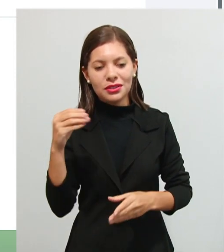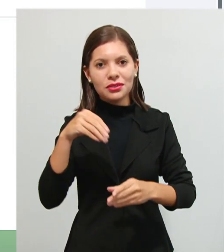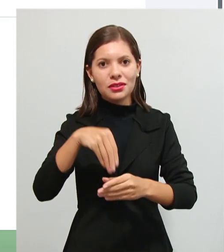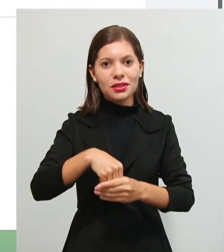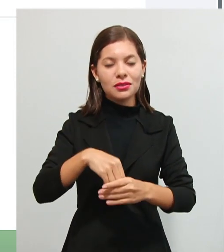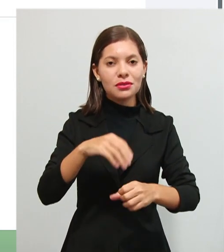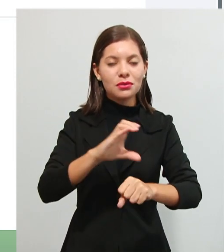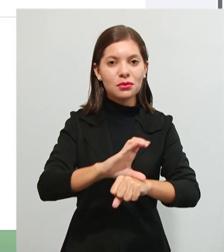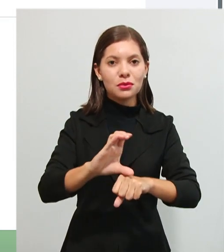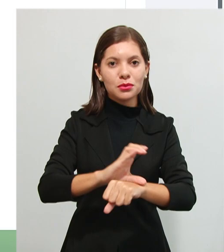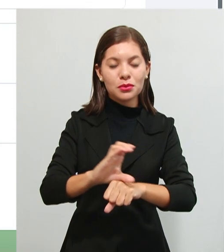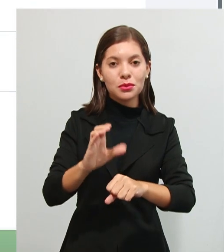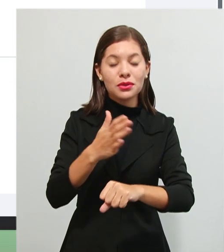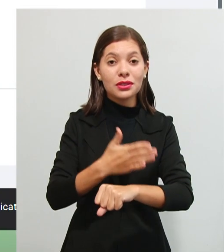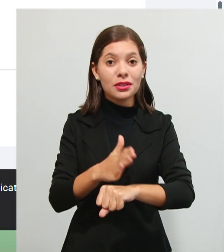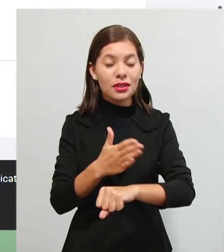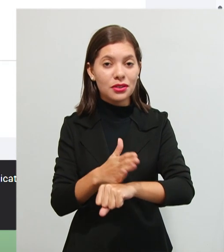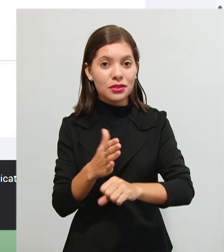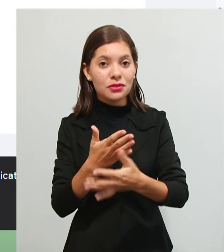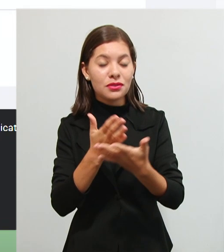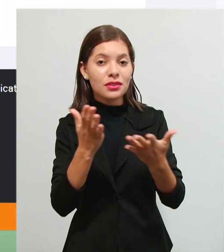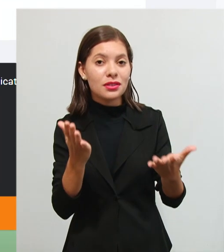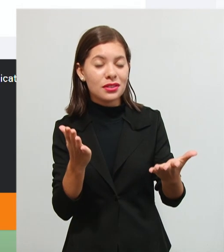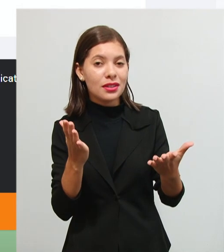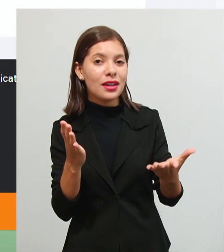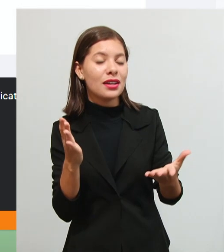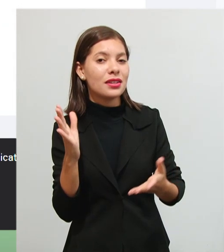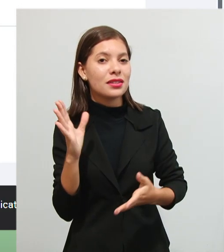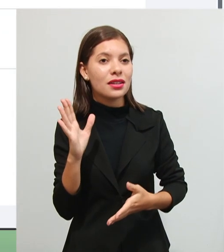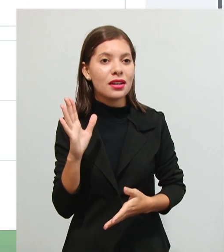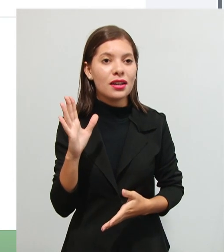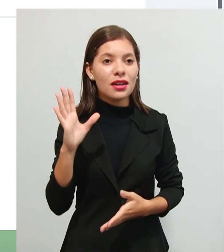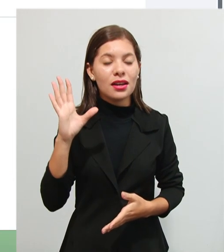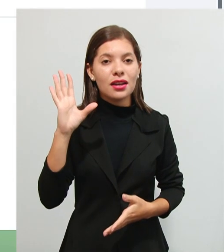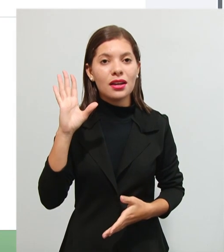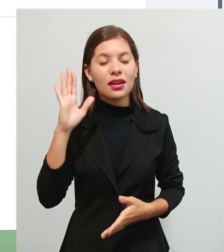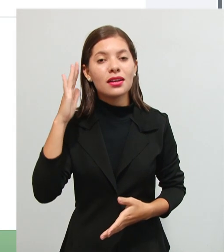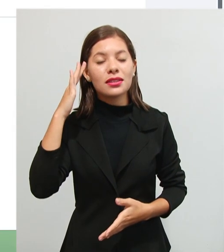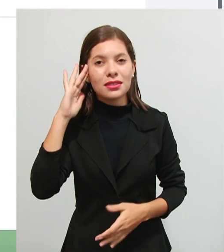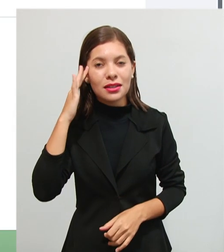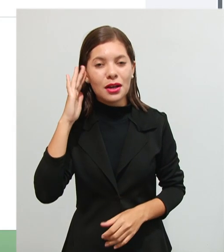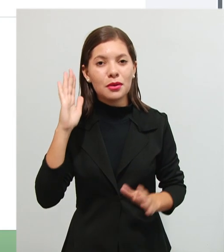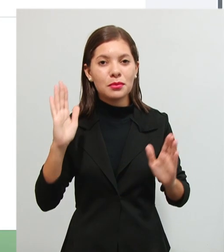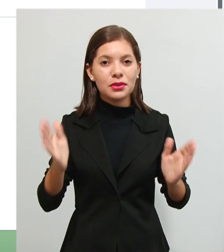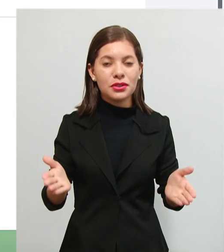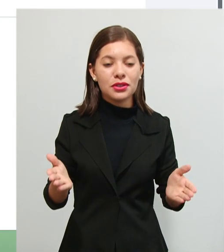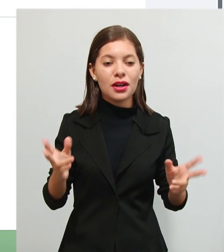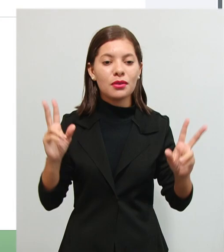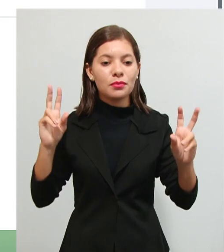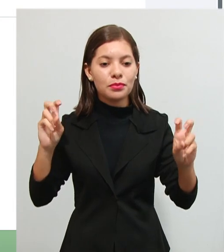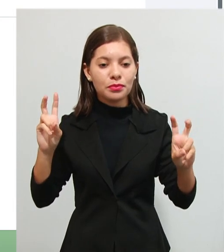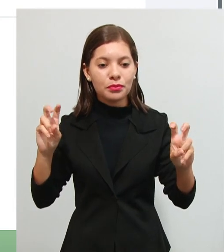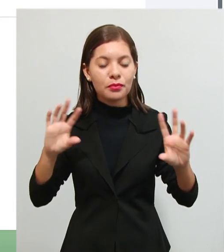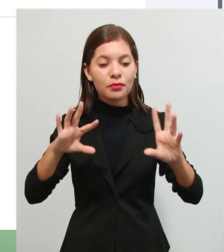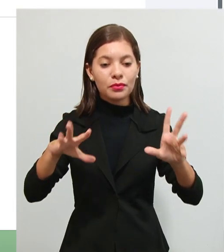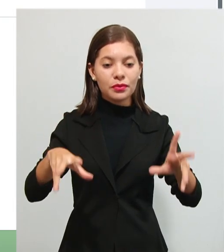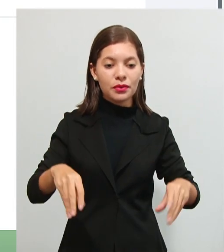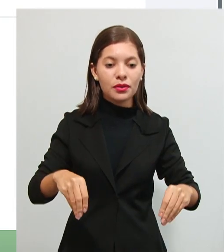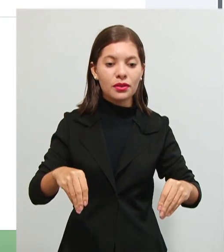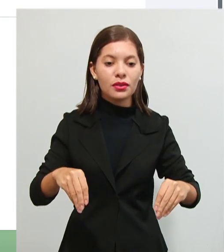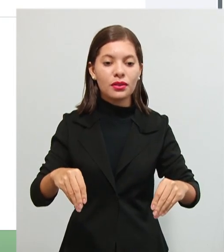Então, provavelmente, vocês já estão familiarizados com essa estrutura, que é a estrutura de tópicos. Um tópico geral, onde